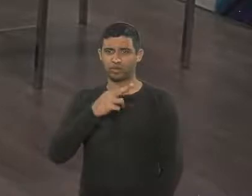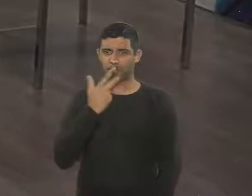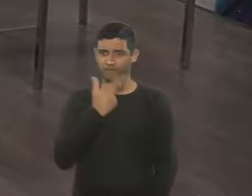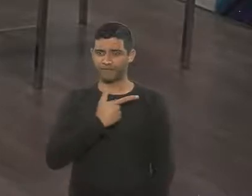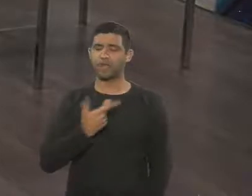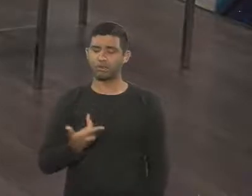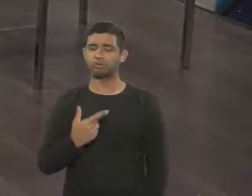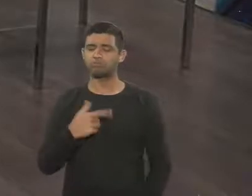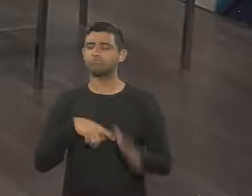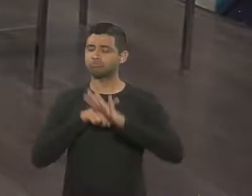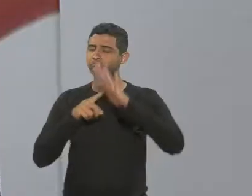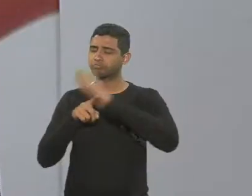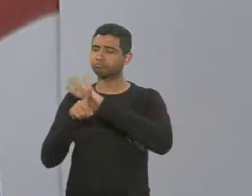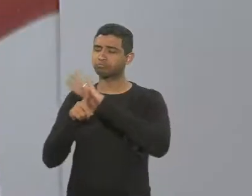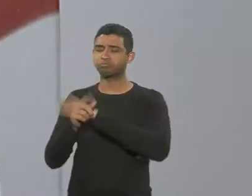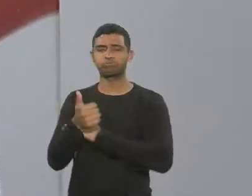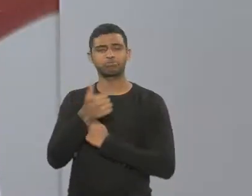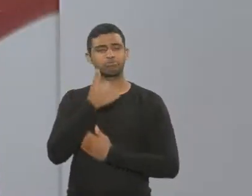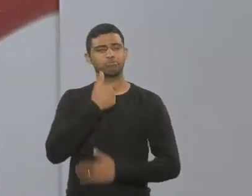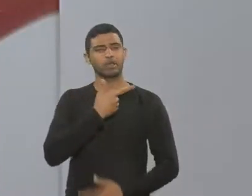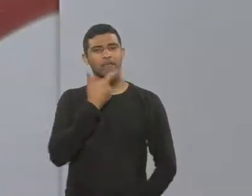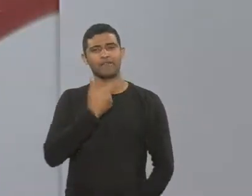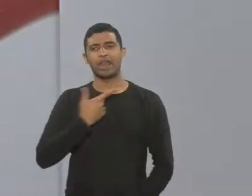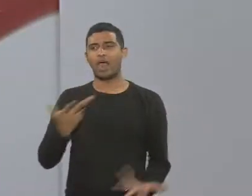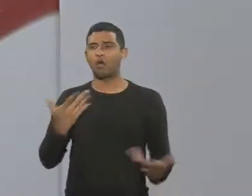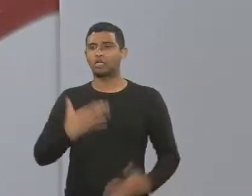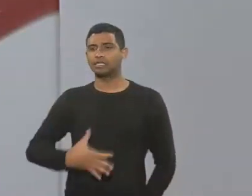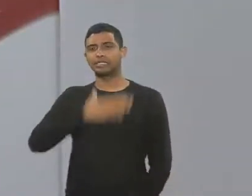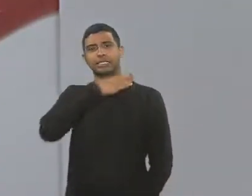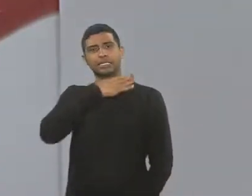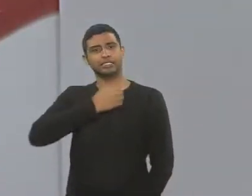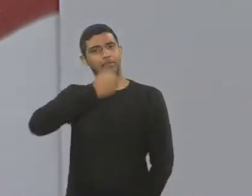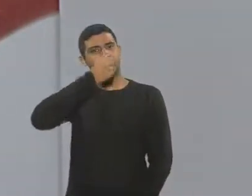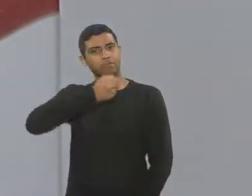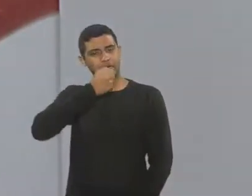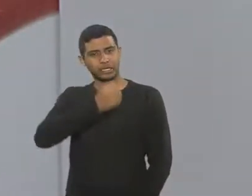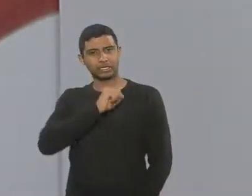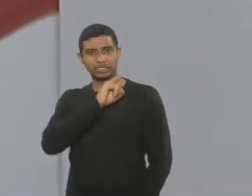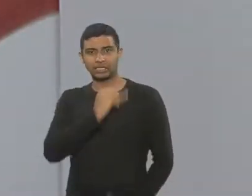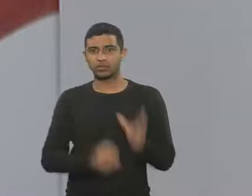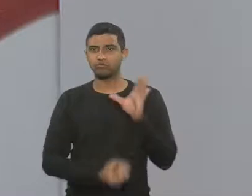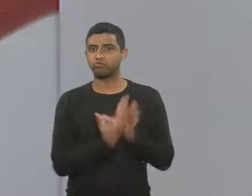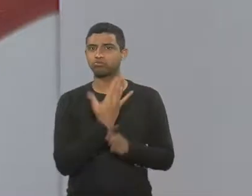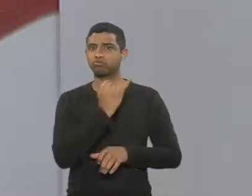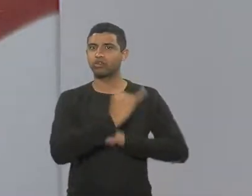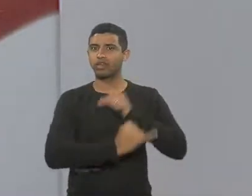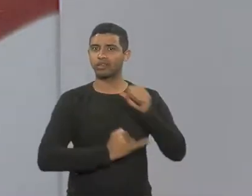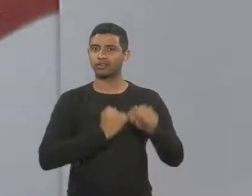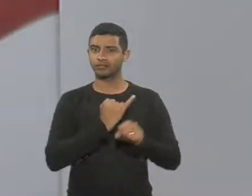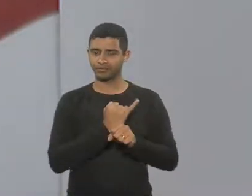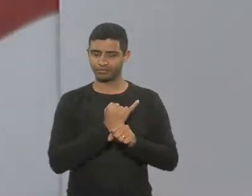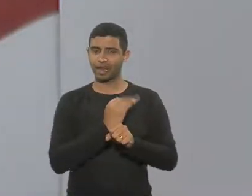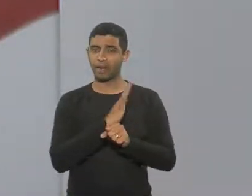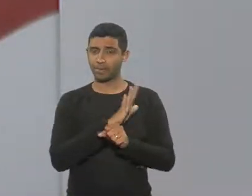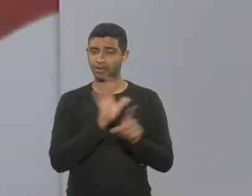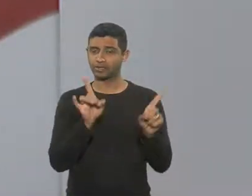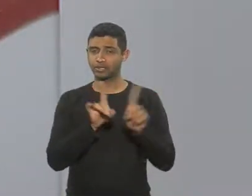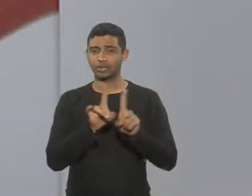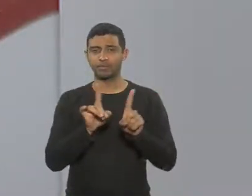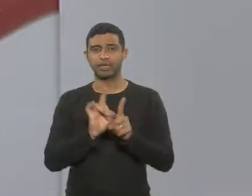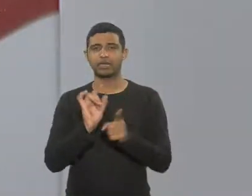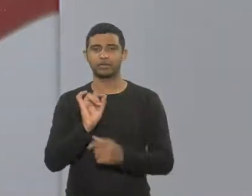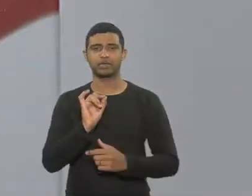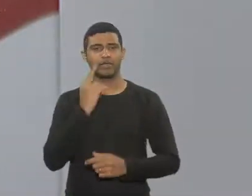bela análise desse quadro, assim, de como que o jornalismo entra em crise a partir do momento em que aparece a internet e, mais